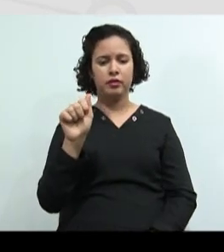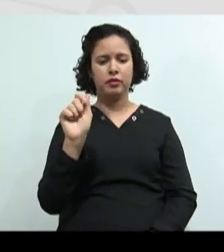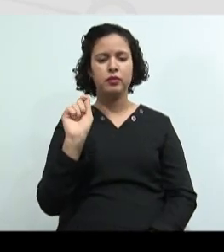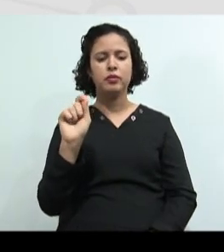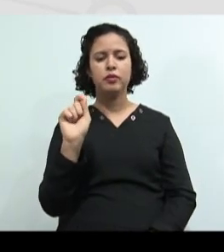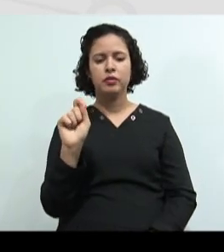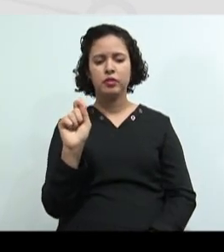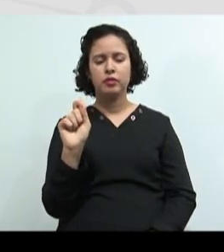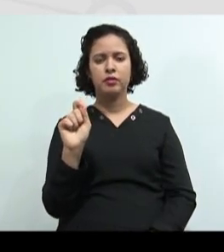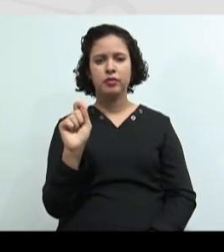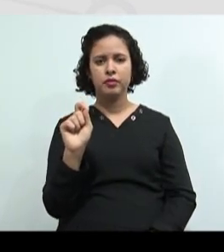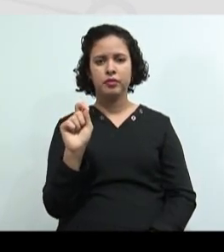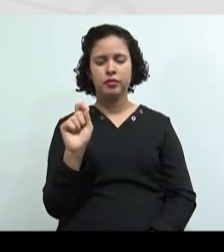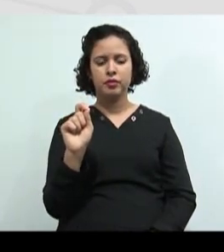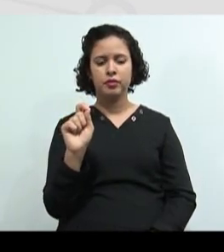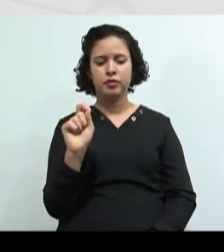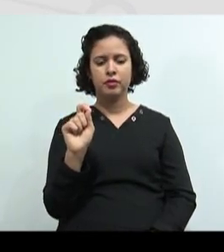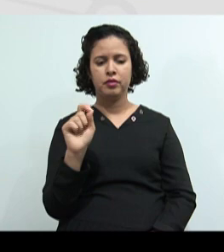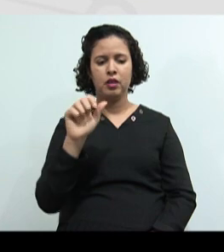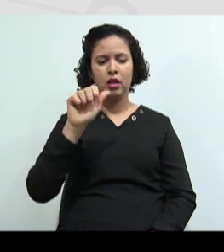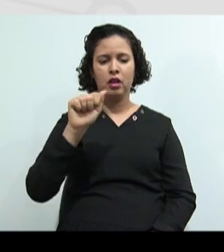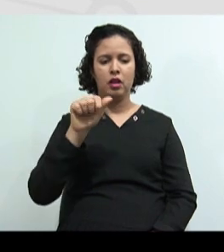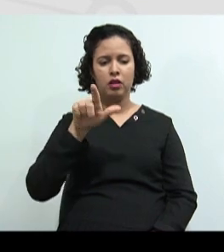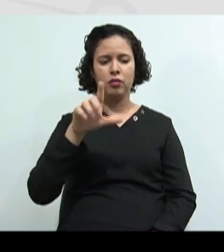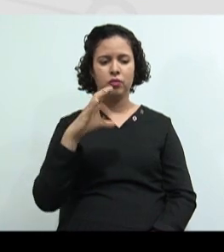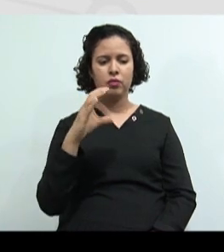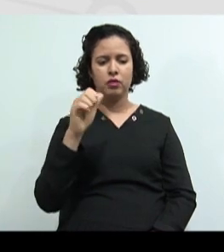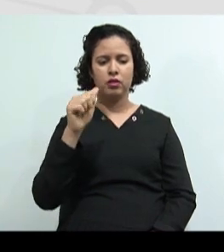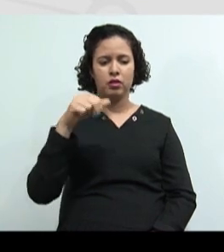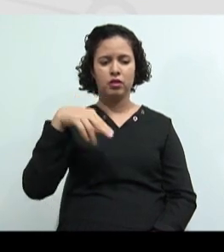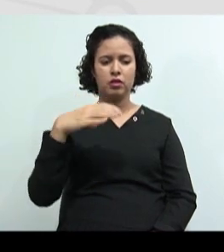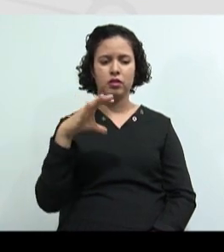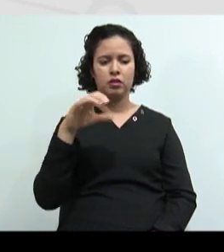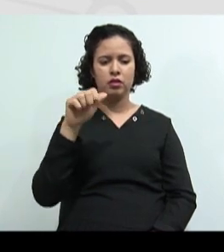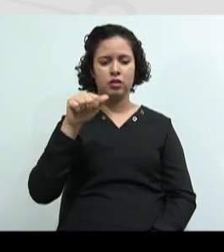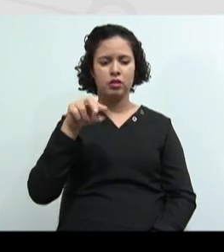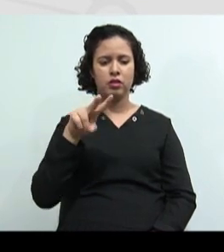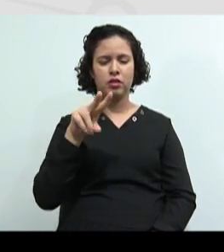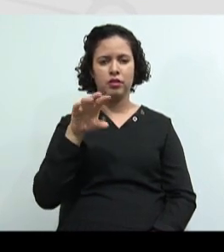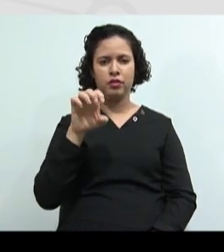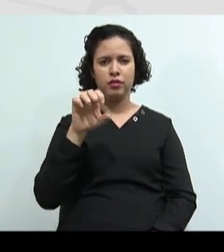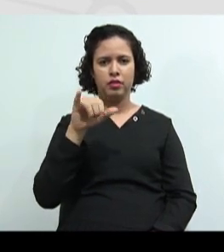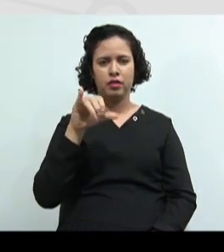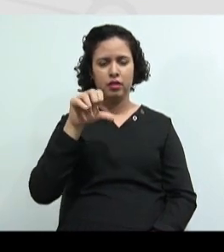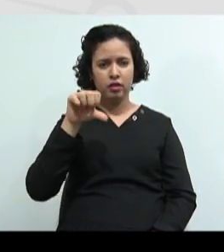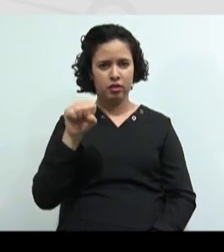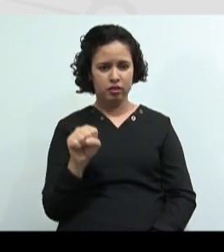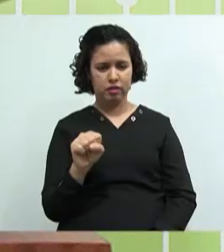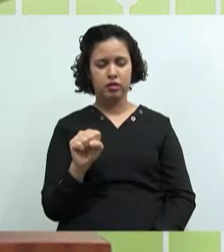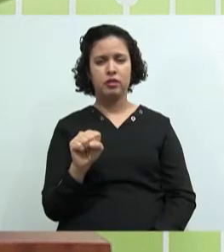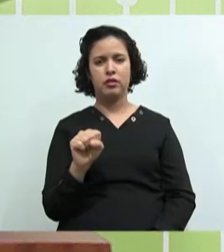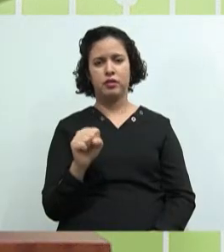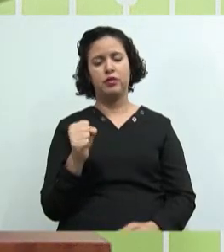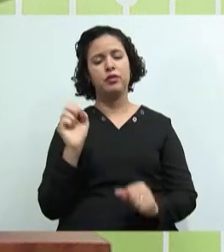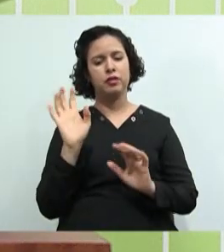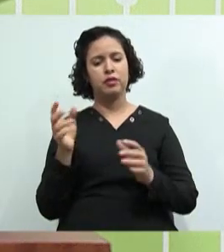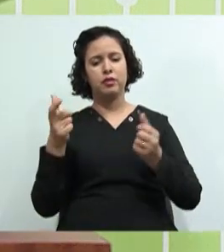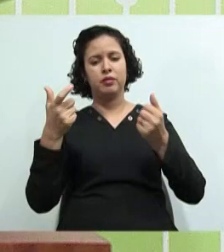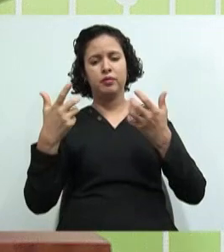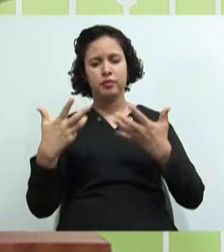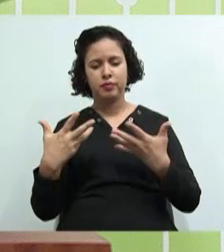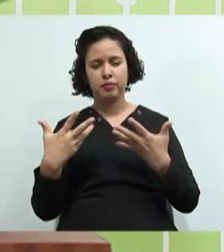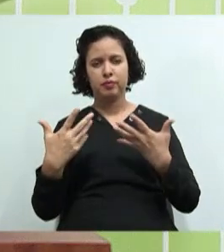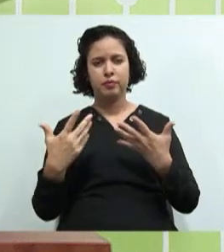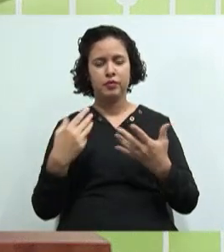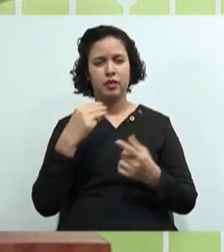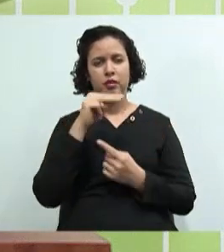ó. As metas, elas precisam ser alcançáveis. É isso que eu acabei de falar, volta aqui. É isso que eu acabei de falar. A